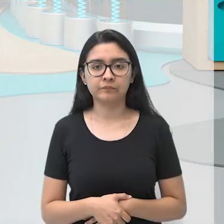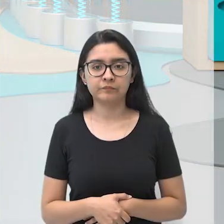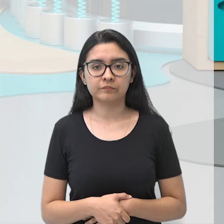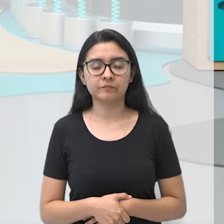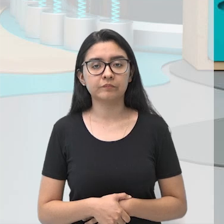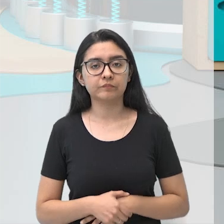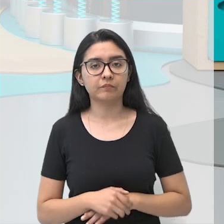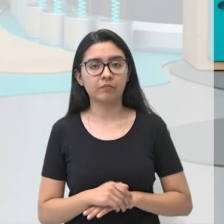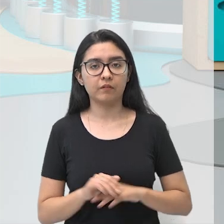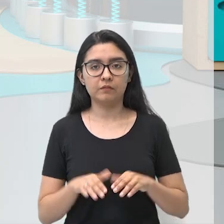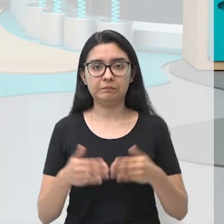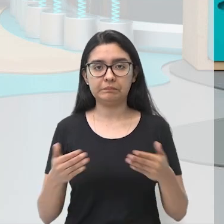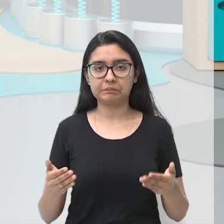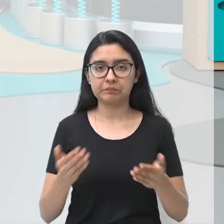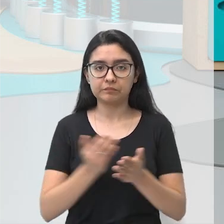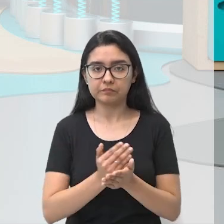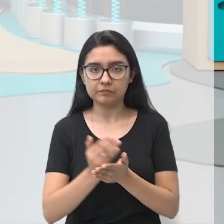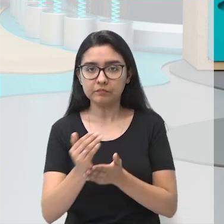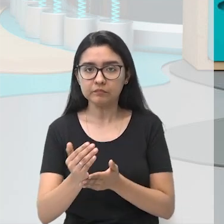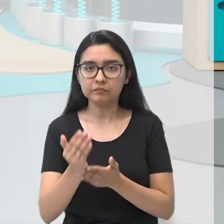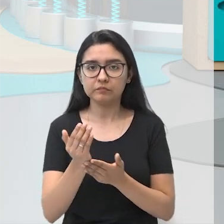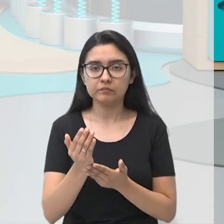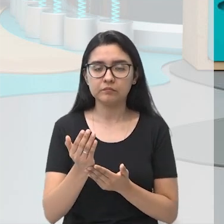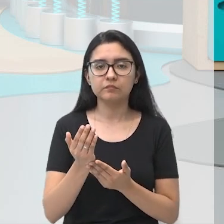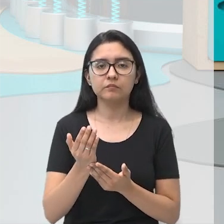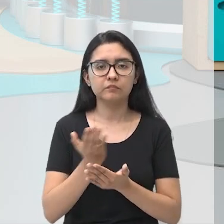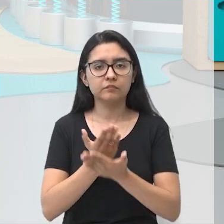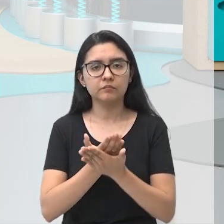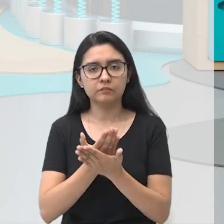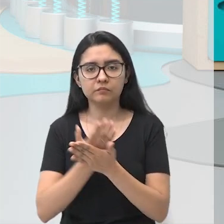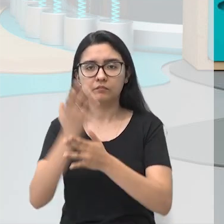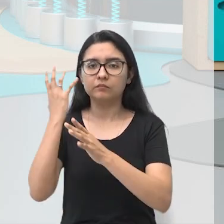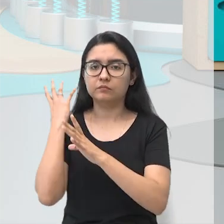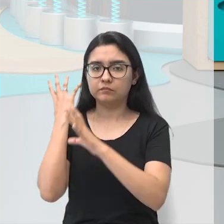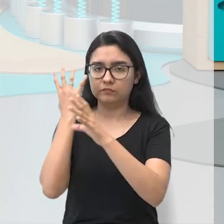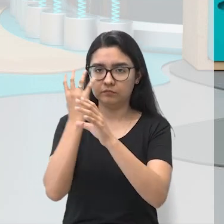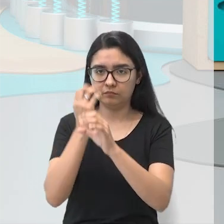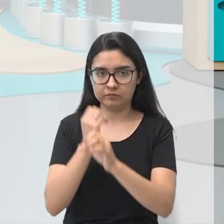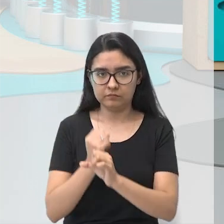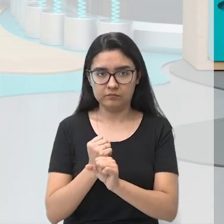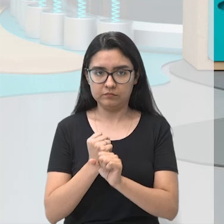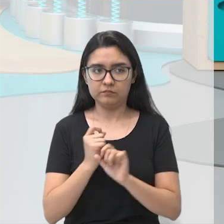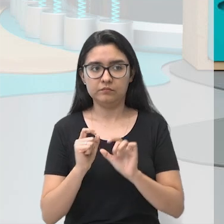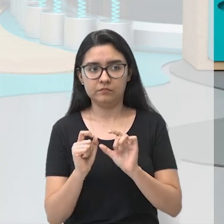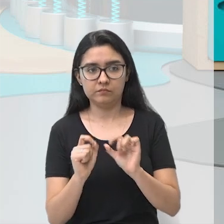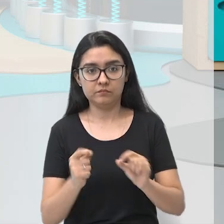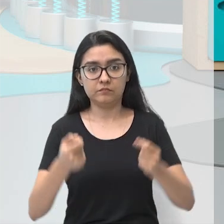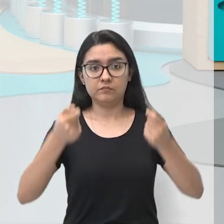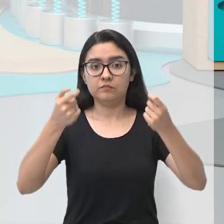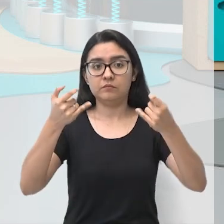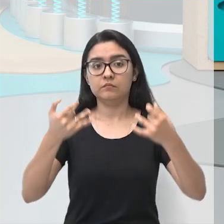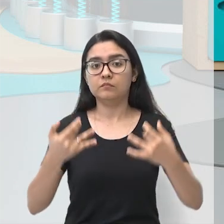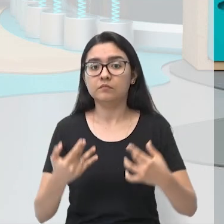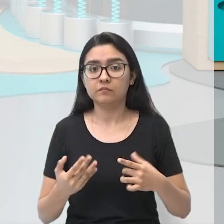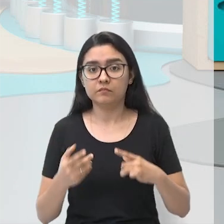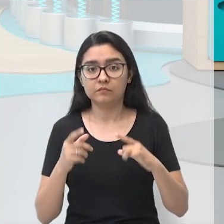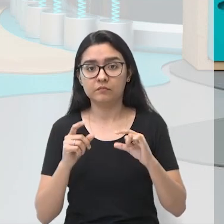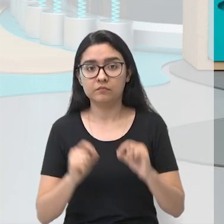Nós já iniciamos a nossa aula relembrando aí o momento em que nós falamos sobre